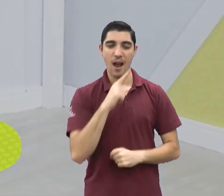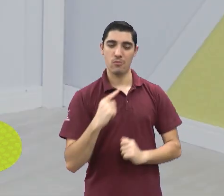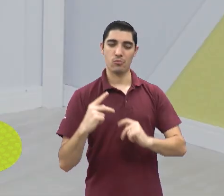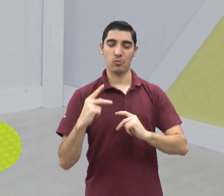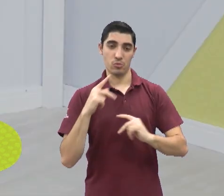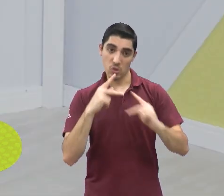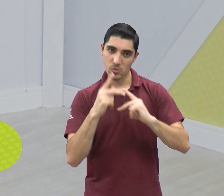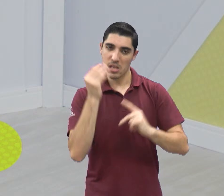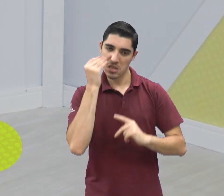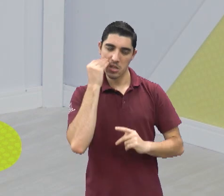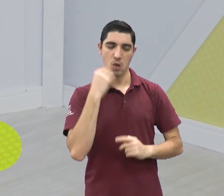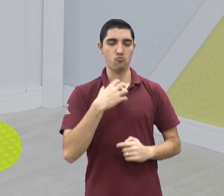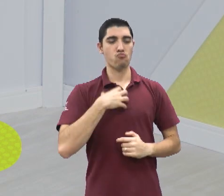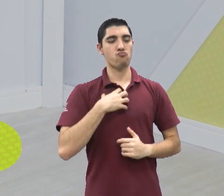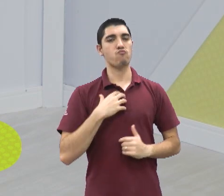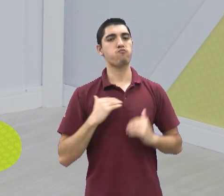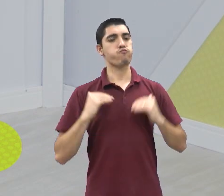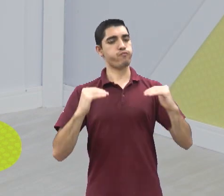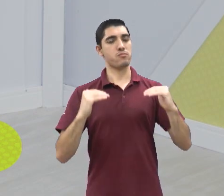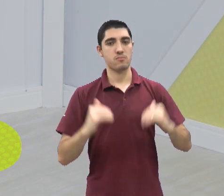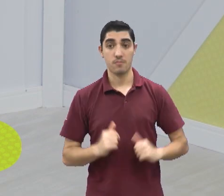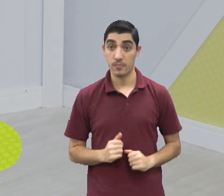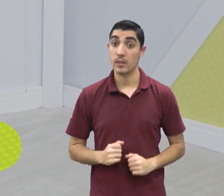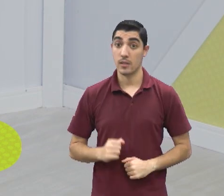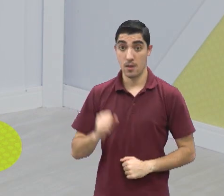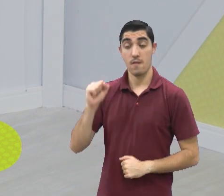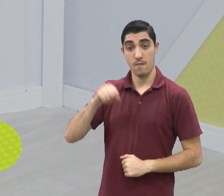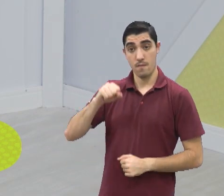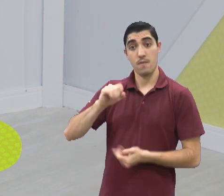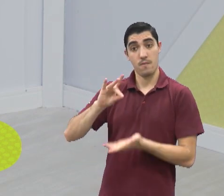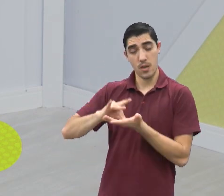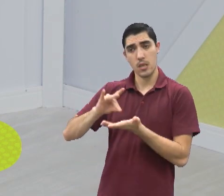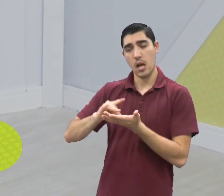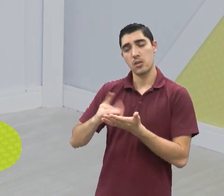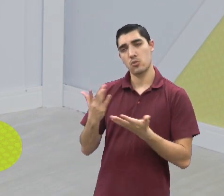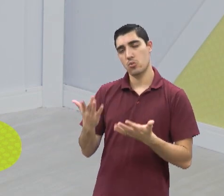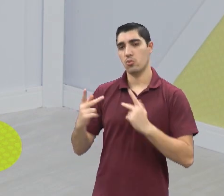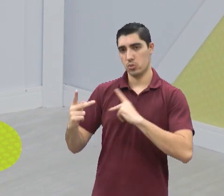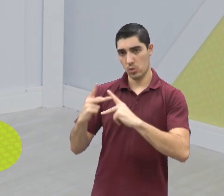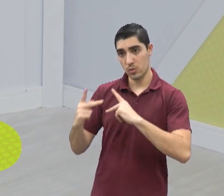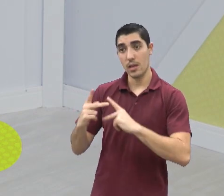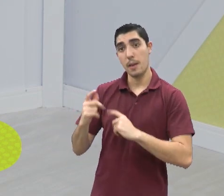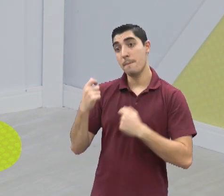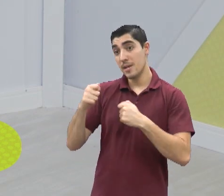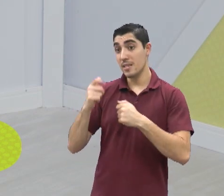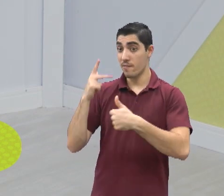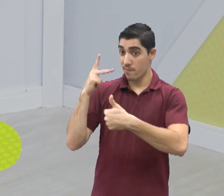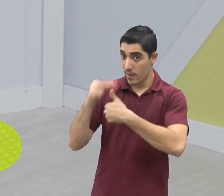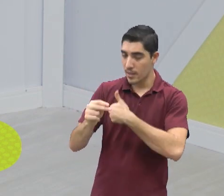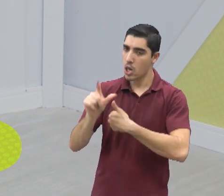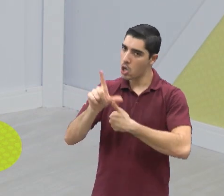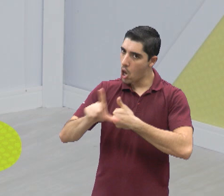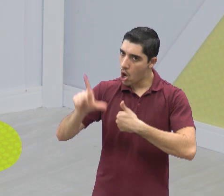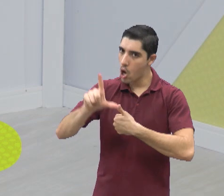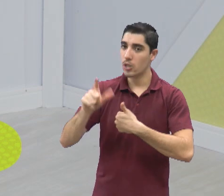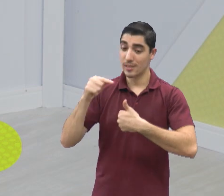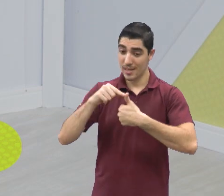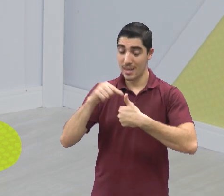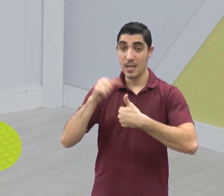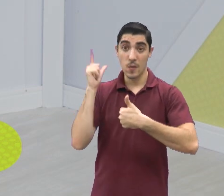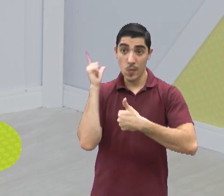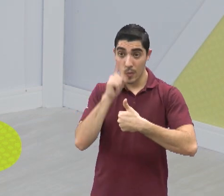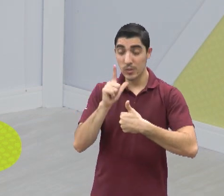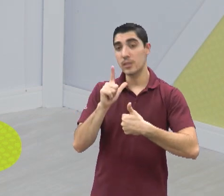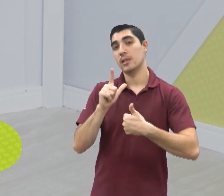é, importante realmente fazer essa boa apresentação, independente do resultado, obviamente, que venha a vitória para a equipe do São José para jogar pelo